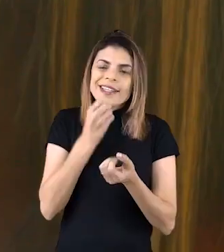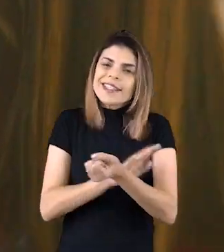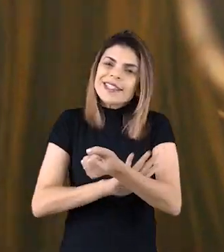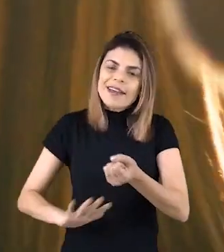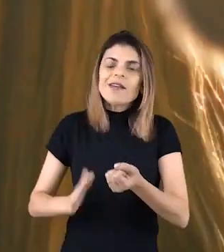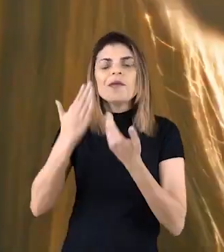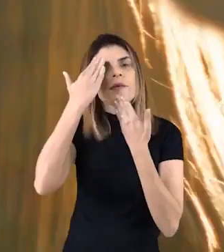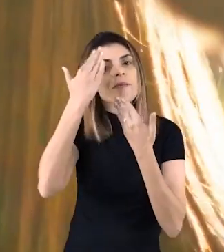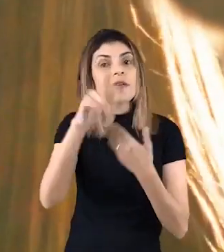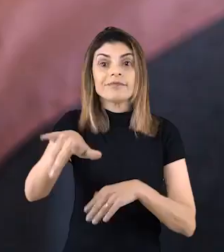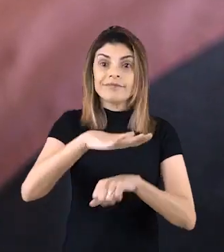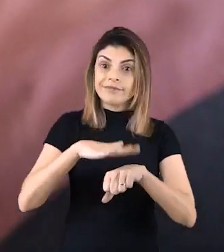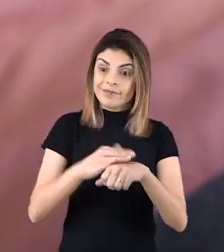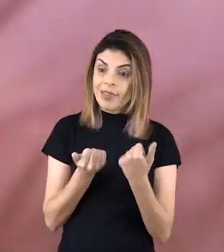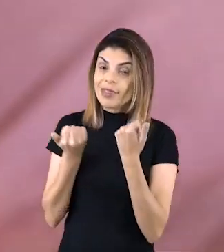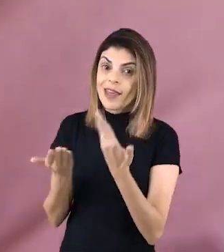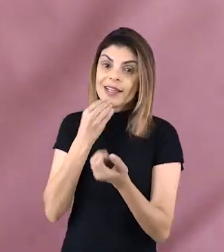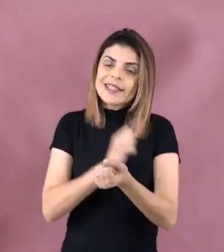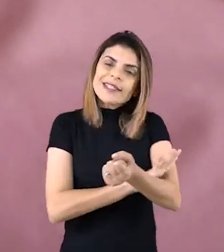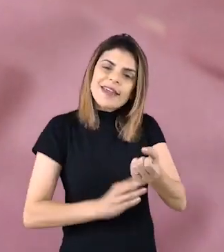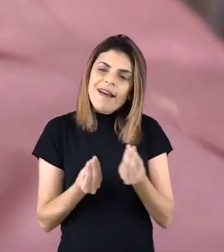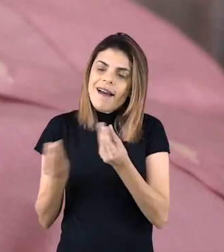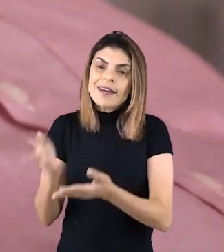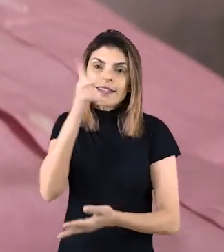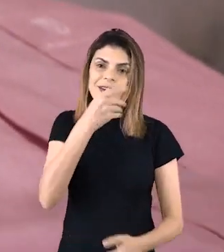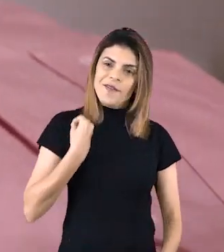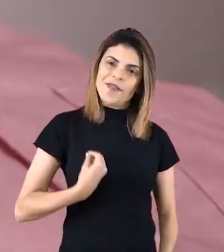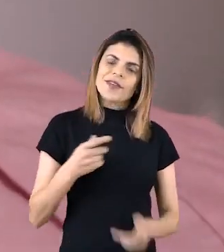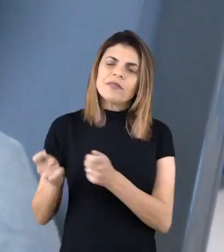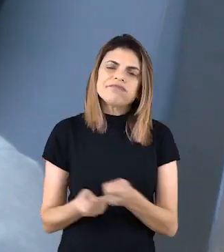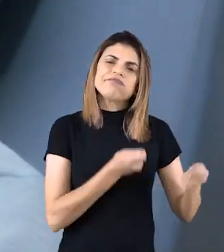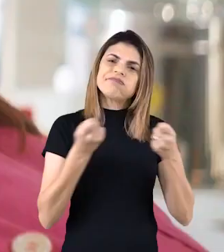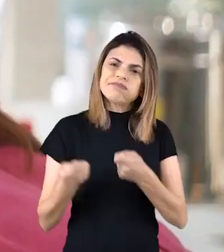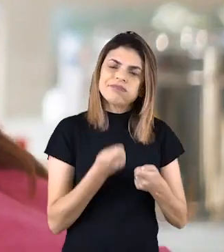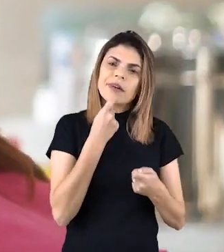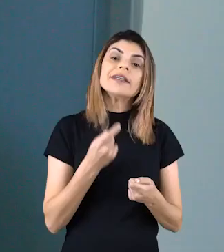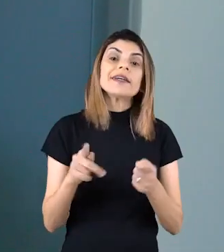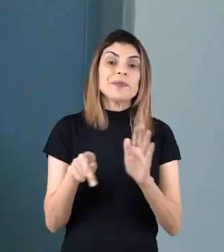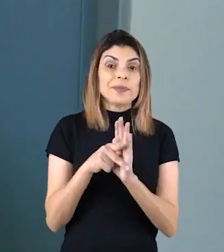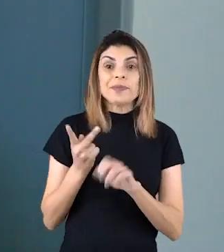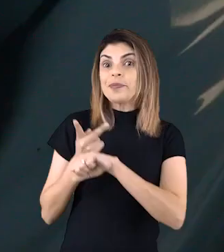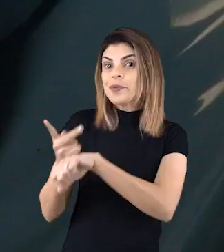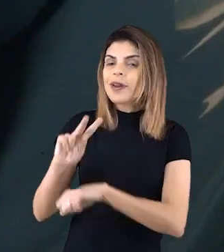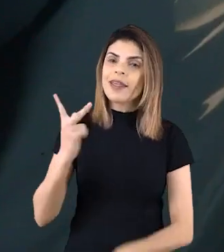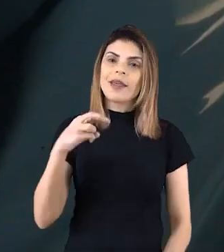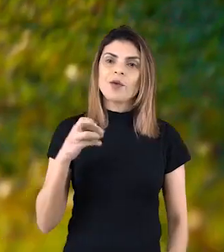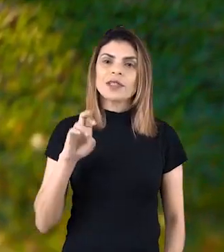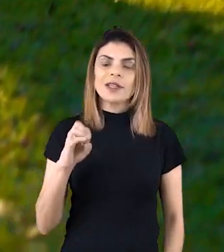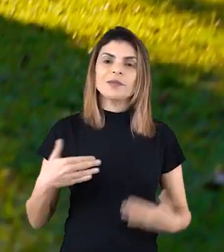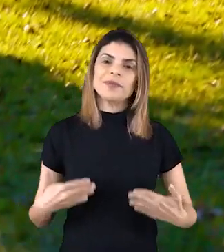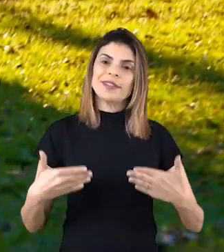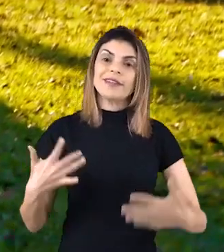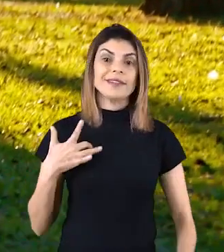sangue, muito obrigado. Quando você doa sangue, ajuda a salvar muitas vidas. Doe sangue regularmente. Procure o Hemocentro